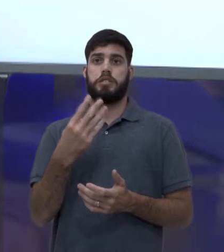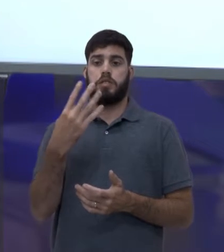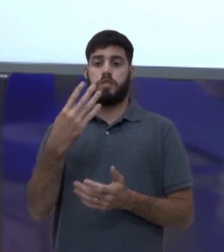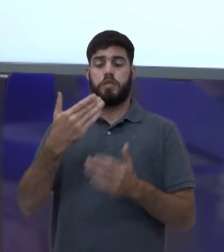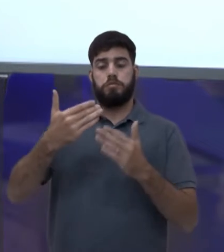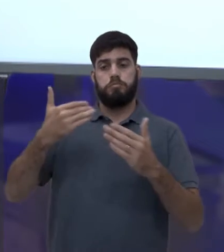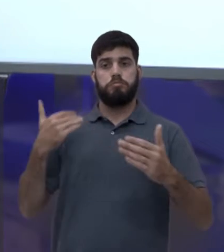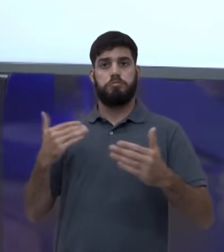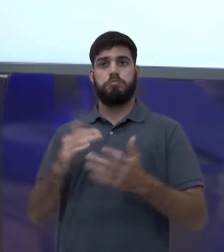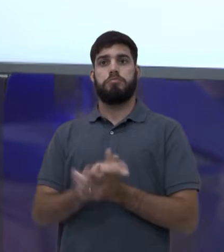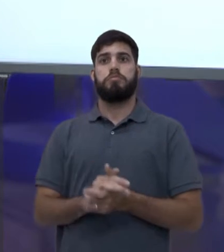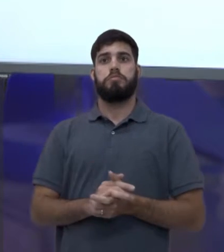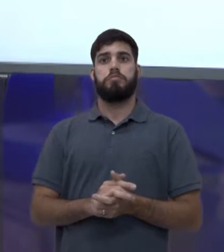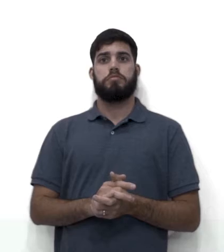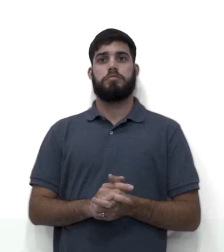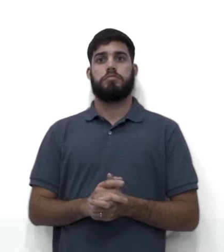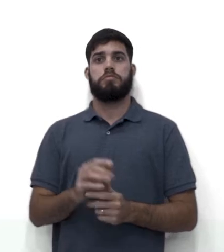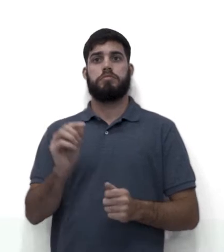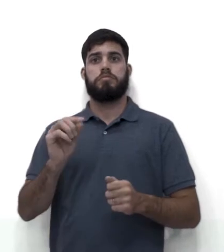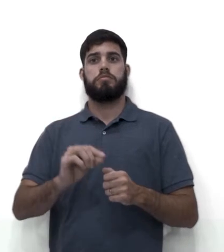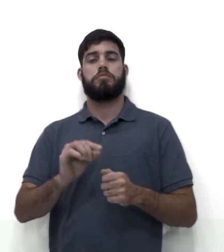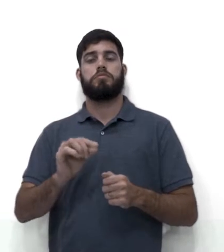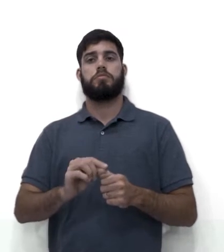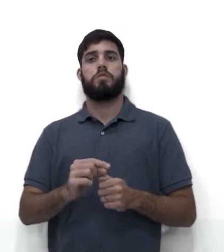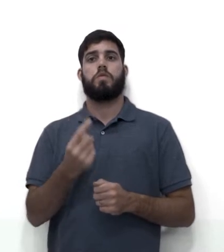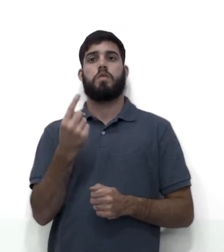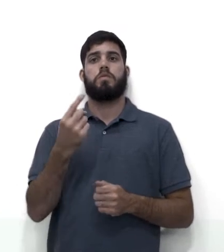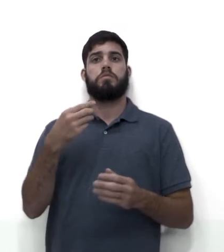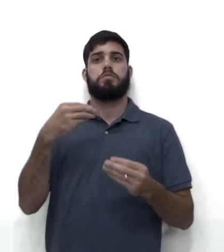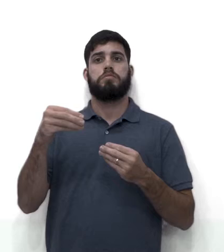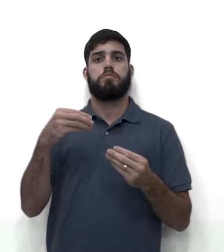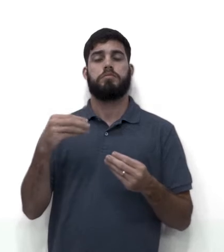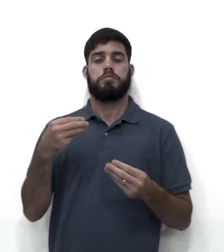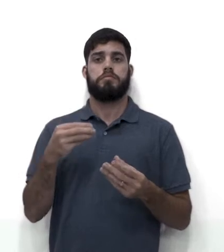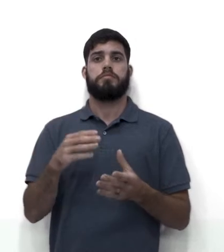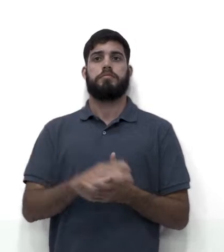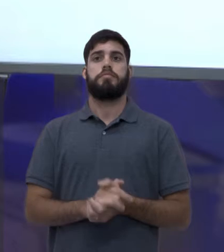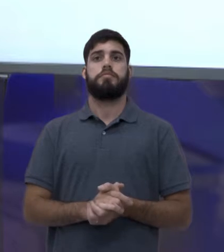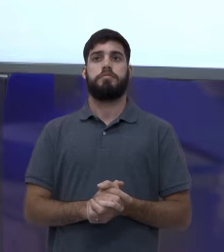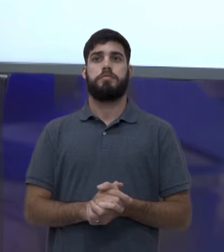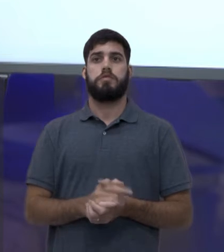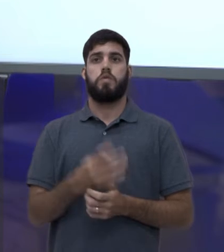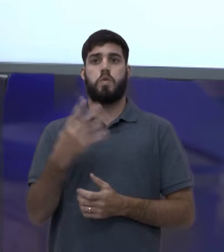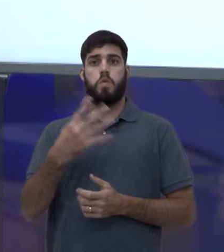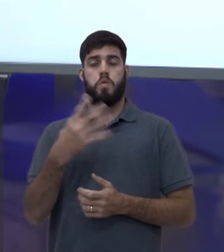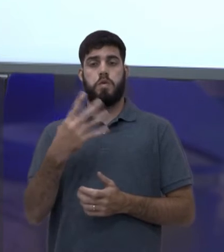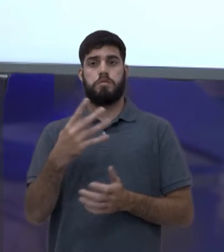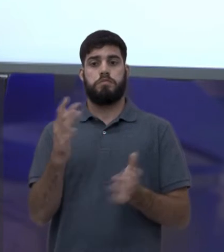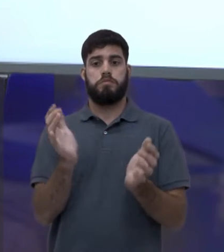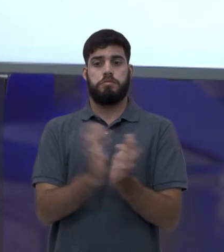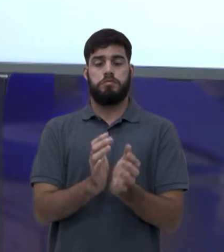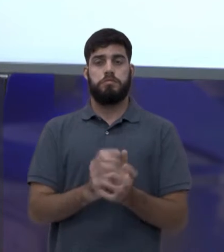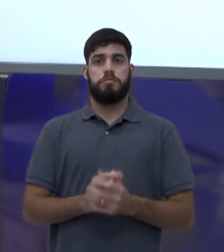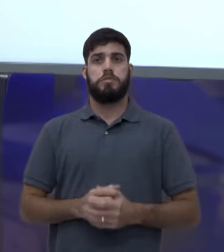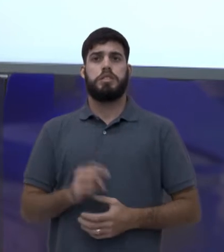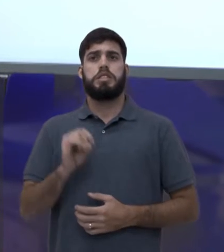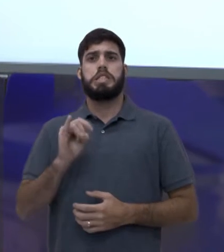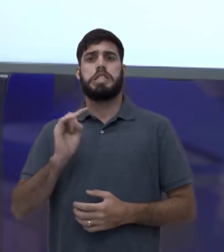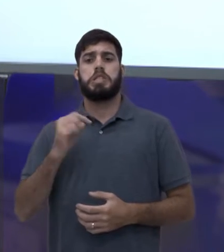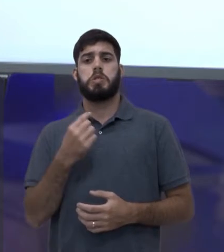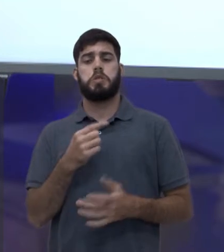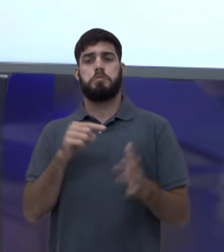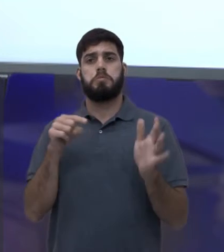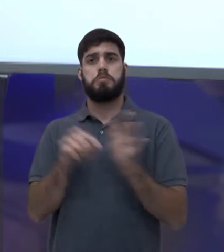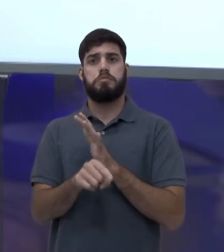anteriores, a gente ficaria com apenas uma bonequinha de barro, que seria o quarto termo. E se a gente perguntasse